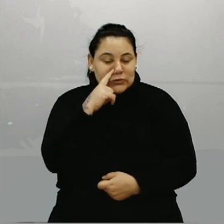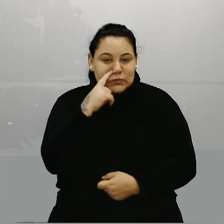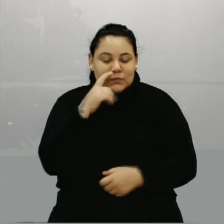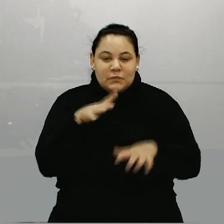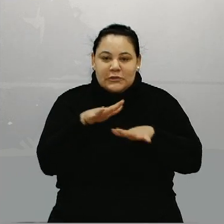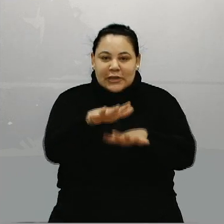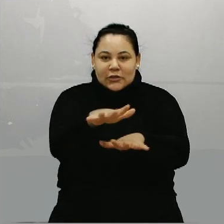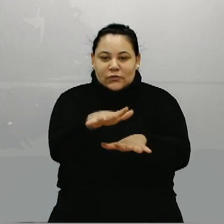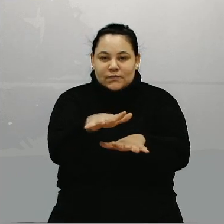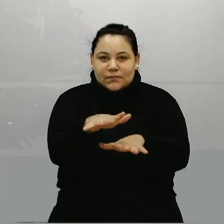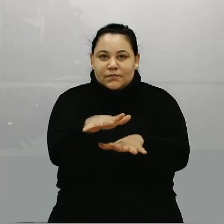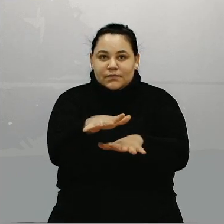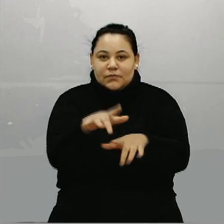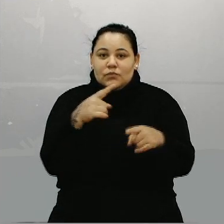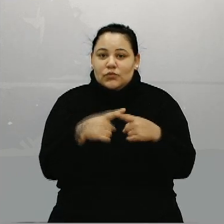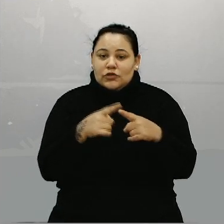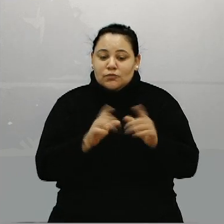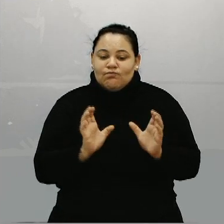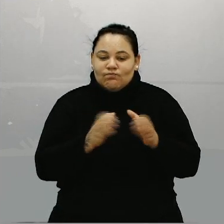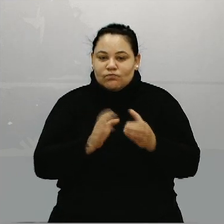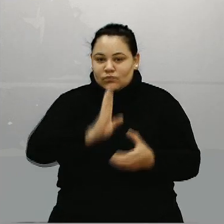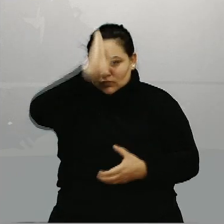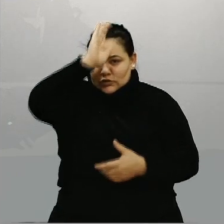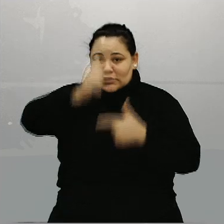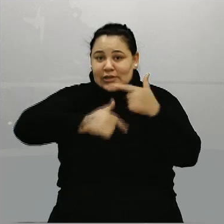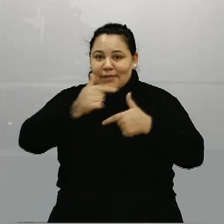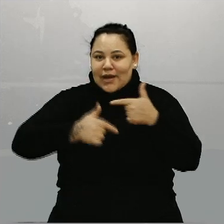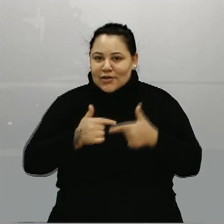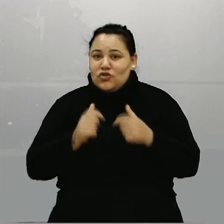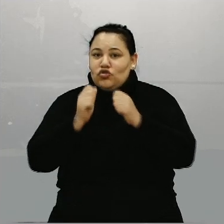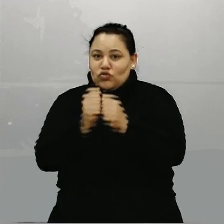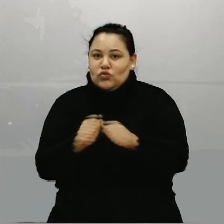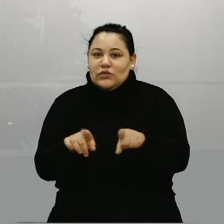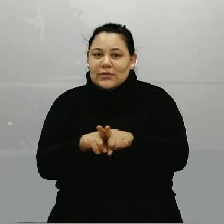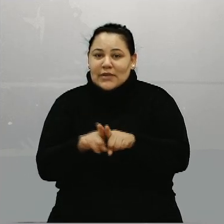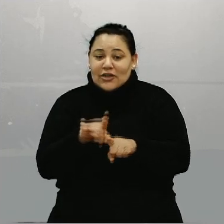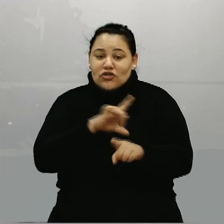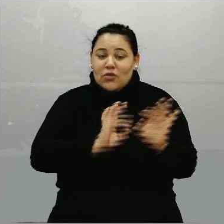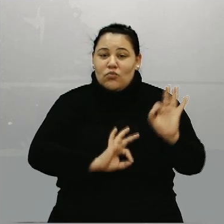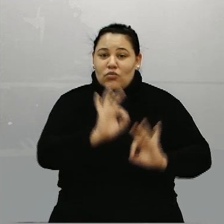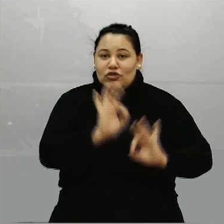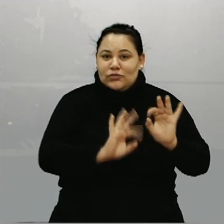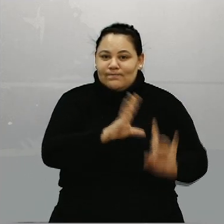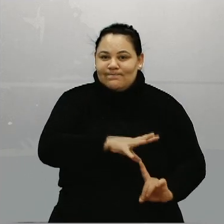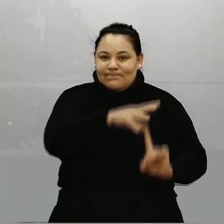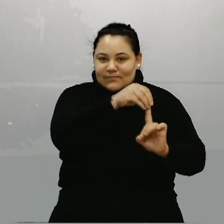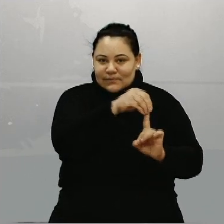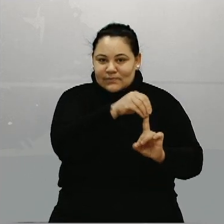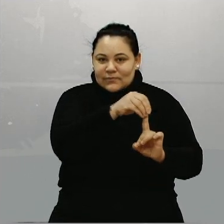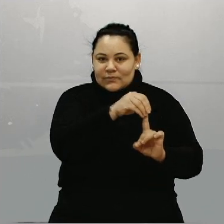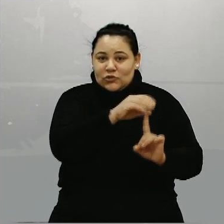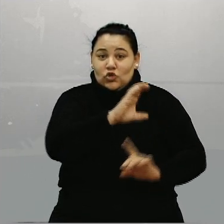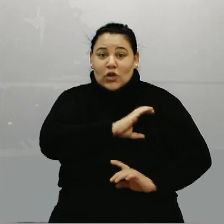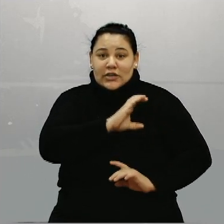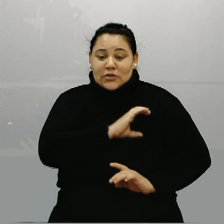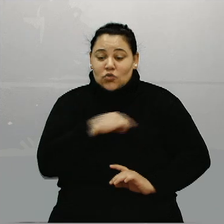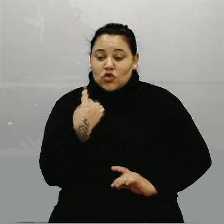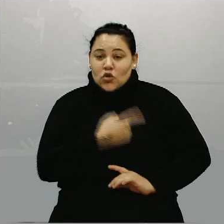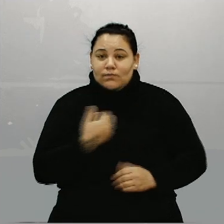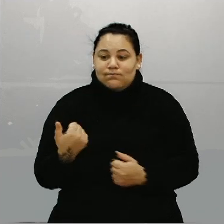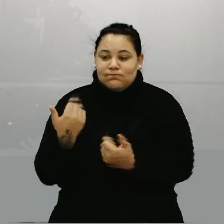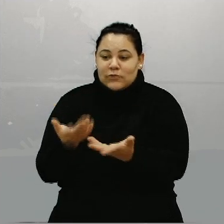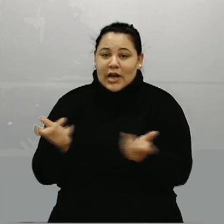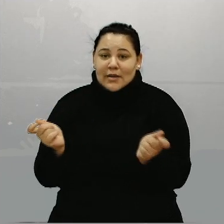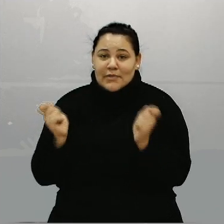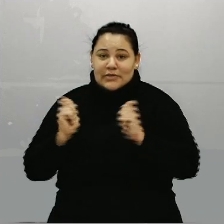atuação conjunta do Corpo de Bombeiros Militar com o SAMU Serra, onde nós temos um projeto piloto de coordenação, onde nós capacitamos o efetivo